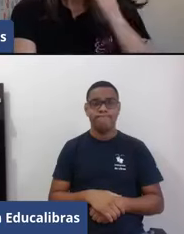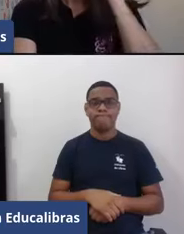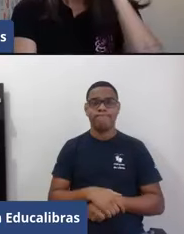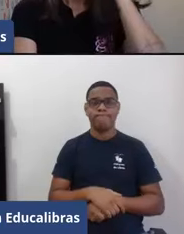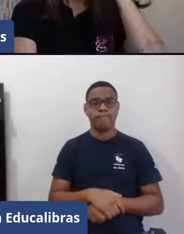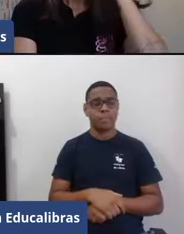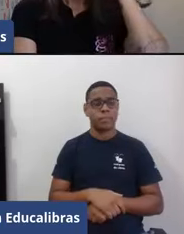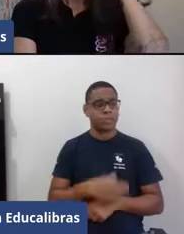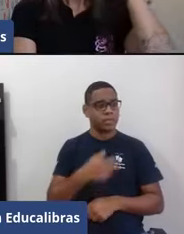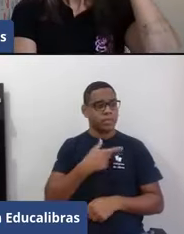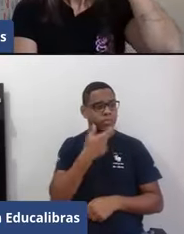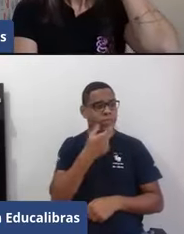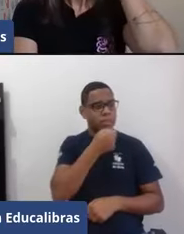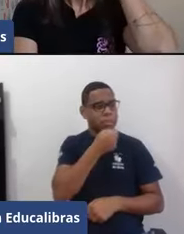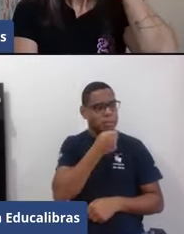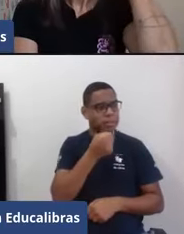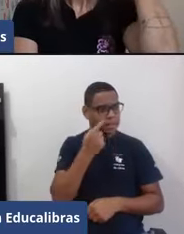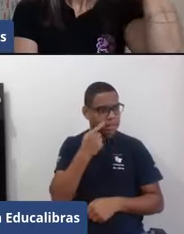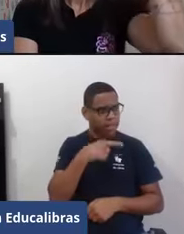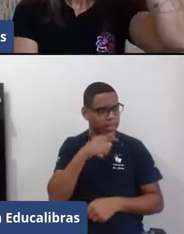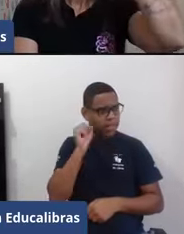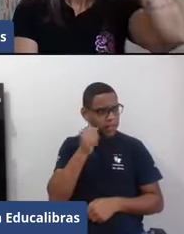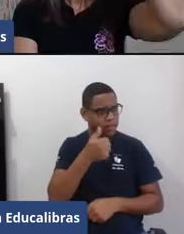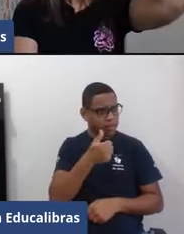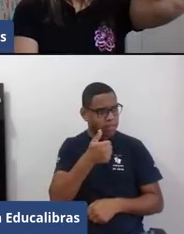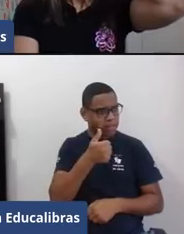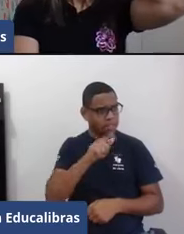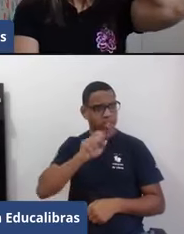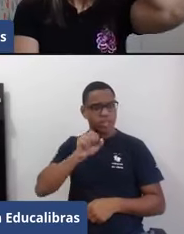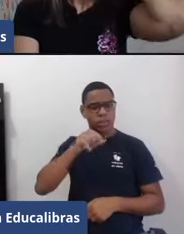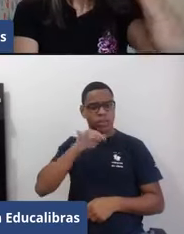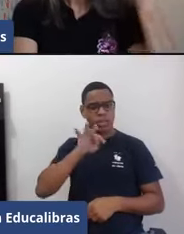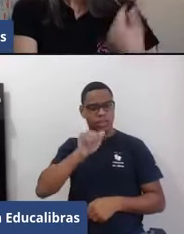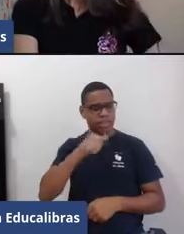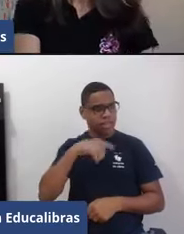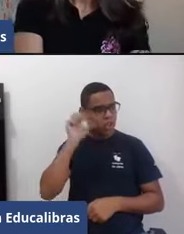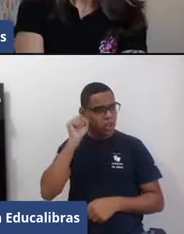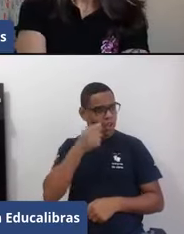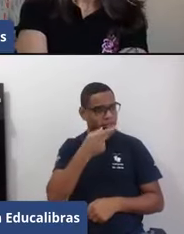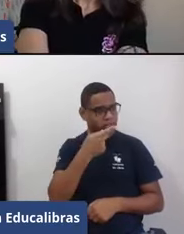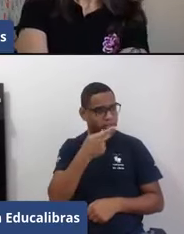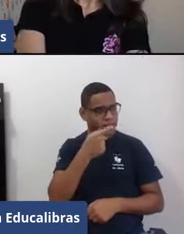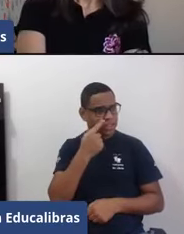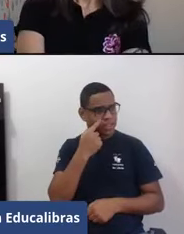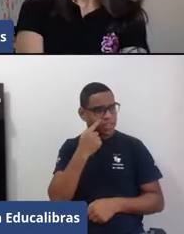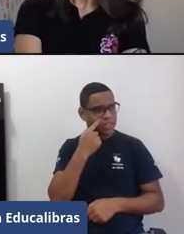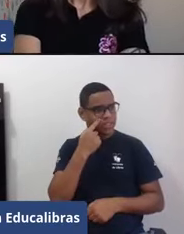Fala mais um pouco. Está me escutando, Gersonita? Desligou de novo aí.